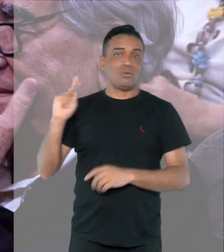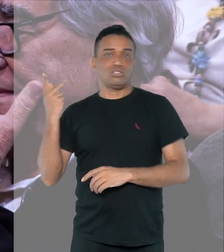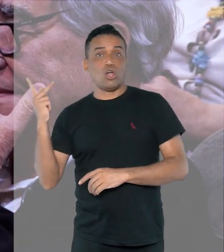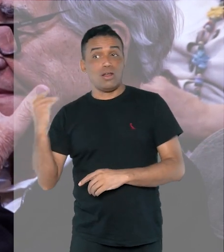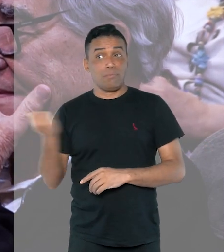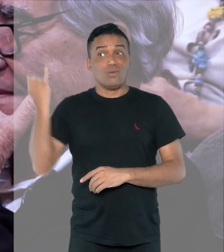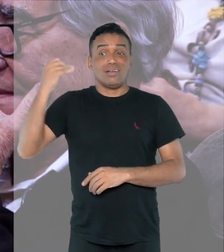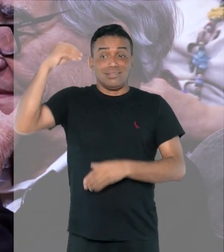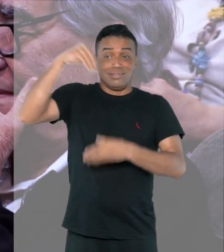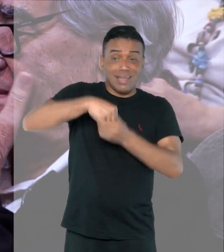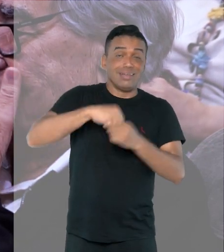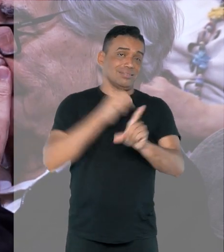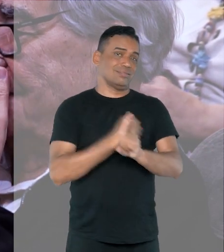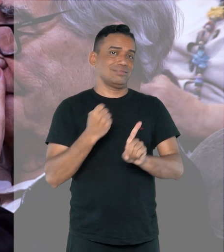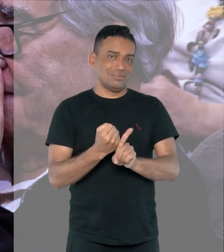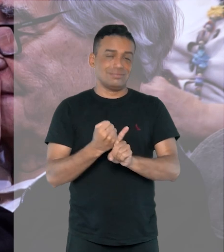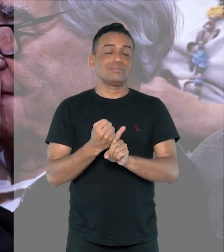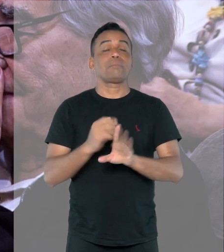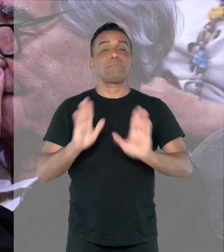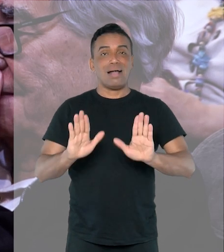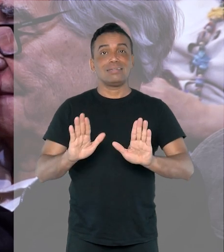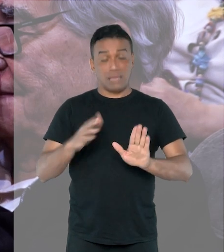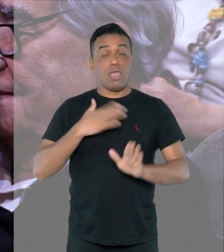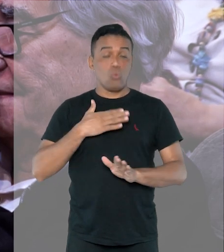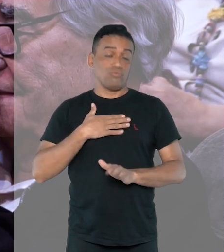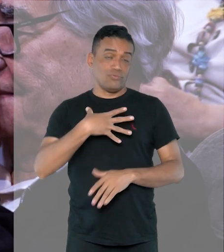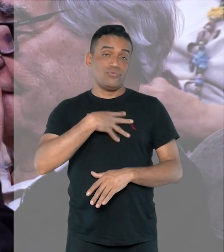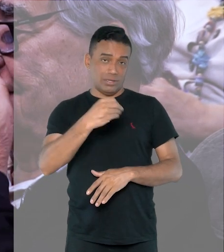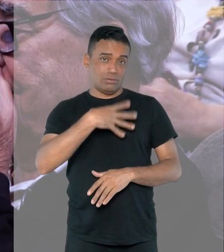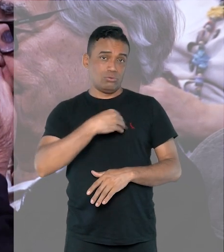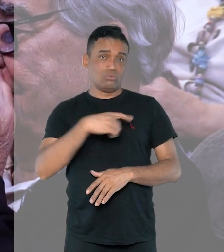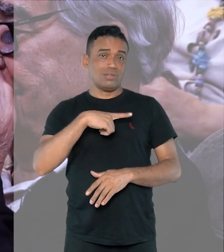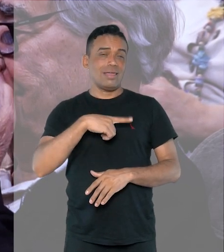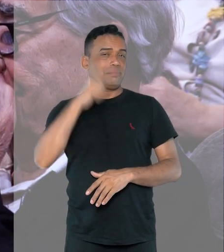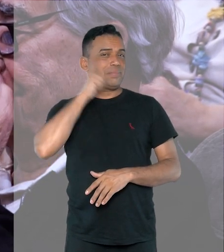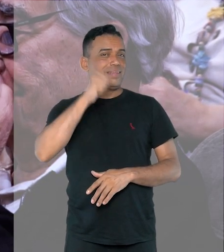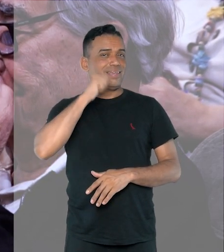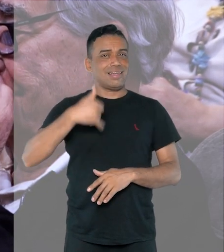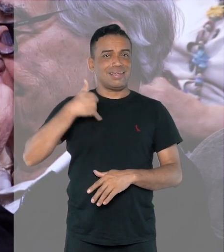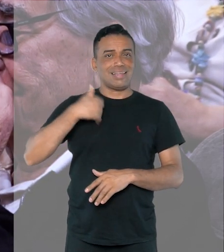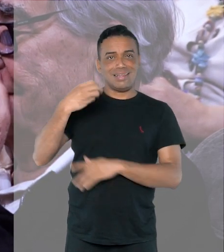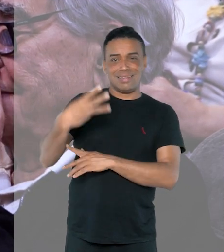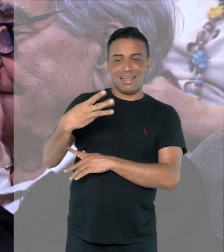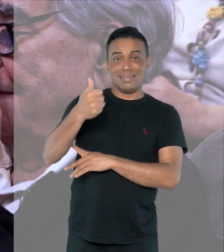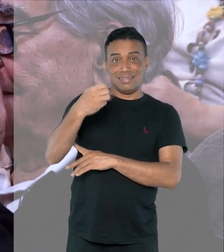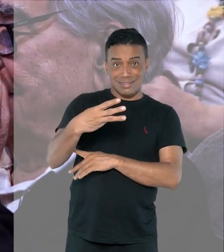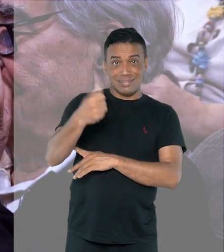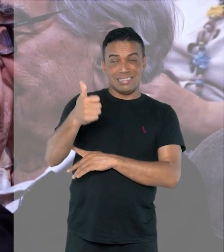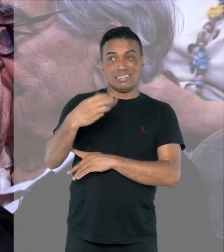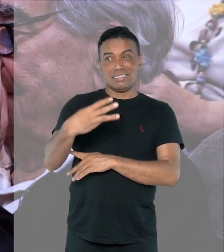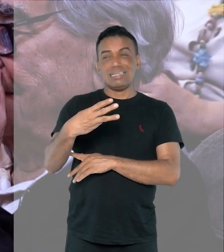para a sociedade é muito grande, mas ao mesmo tempo, enquanto eu sou pai, né, eu tenho uma menina de 13 anos e sinto